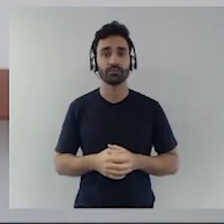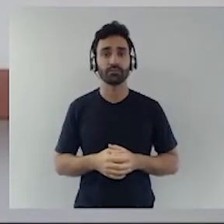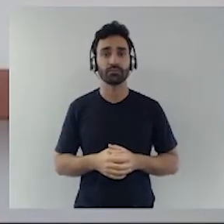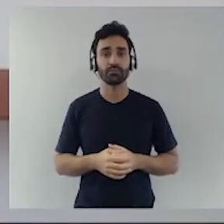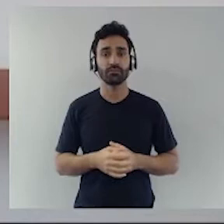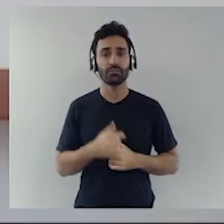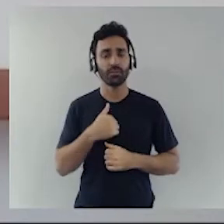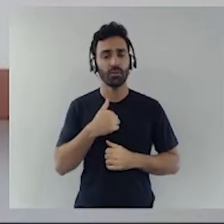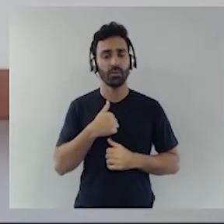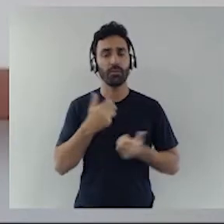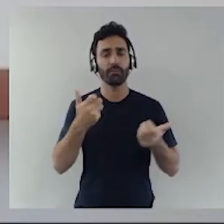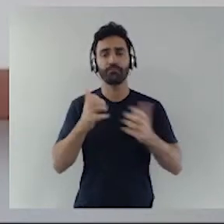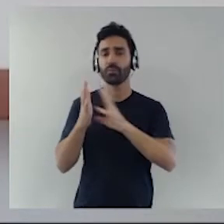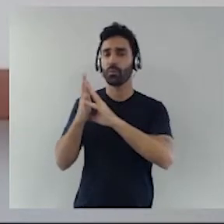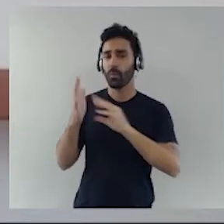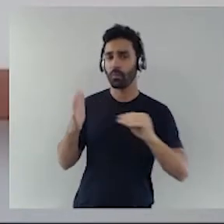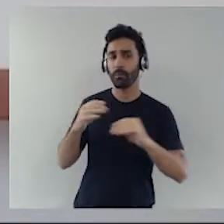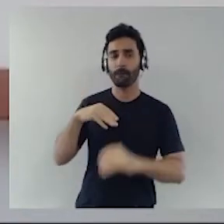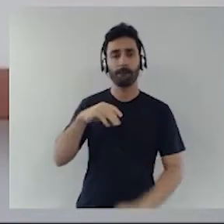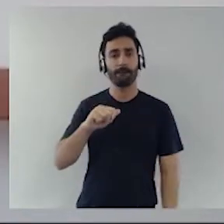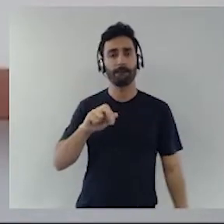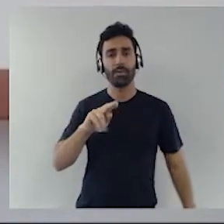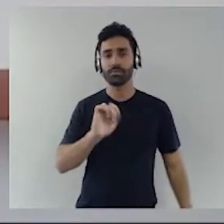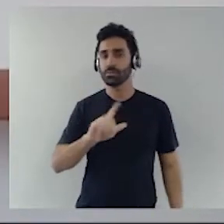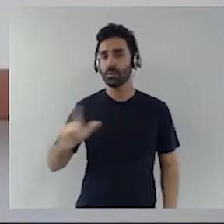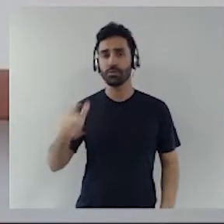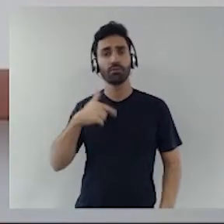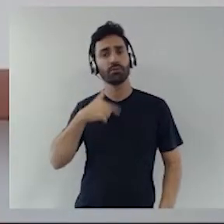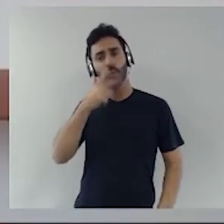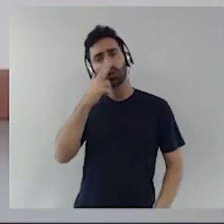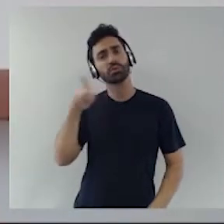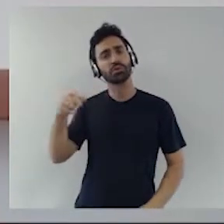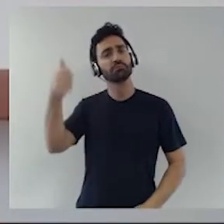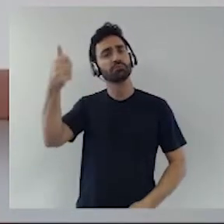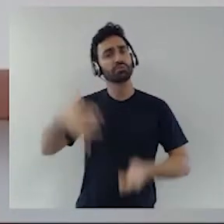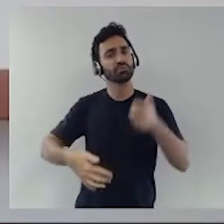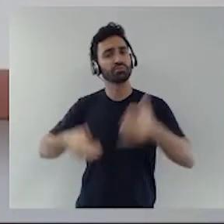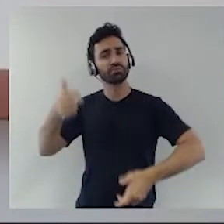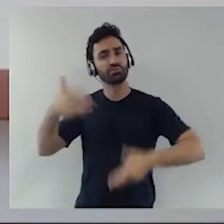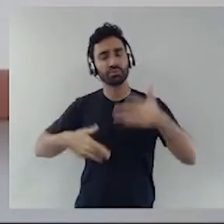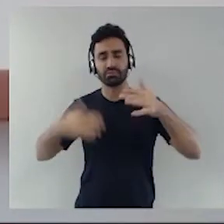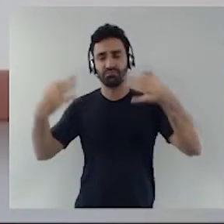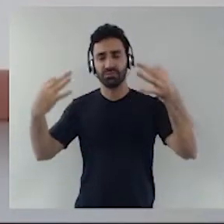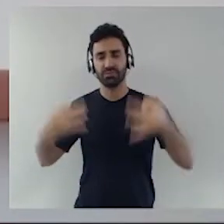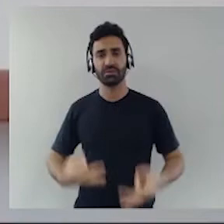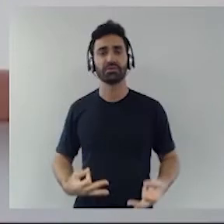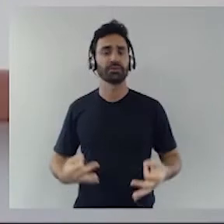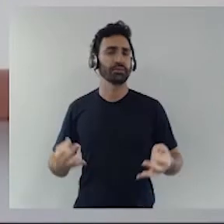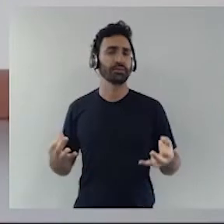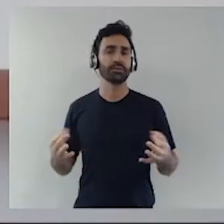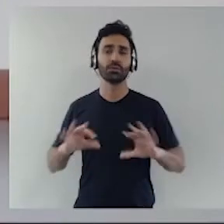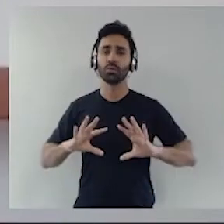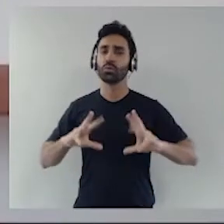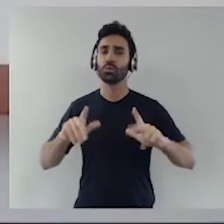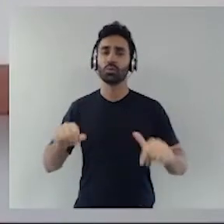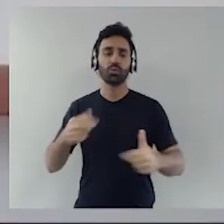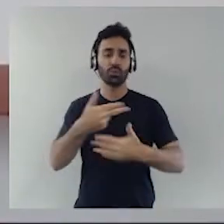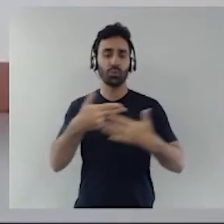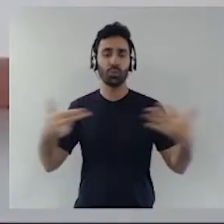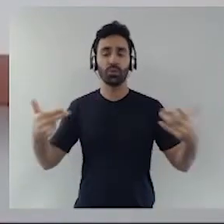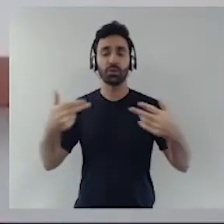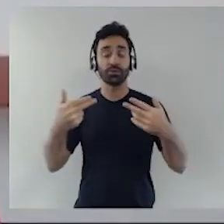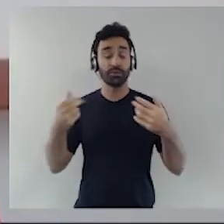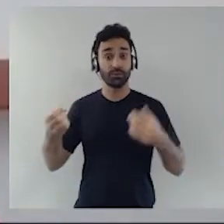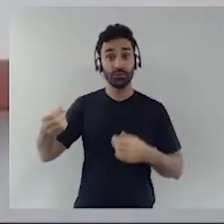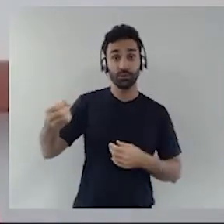faço aqui todas as palavras do professor marçal acho que ele foi com mais fria todas as novidades